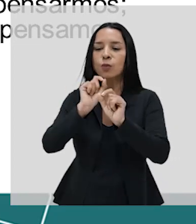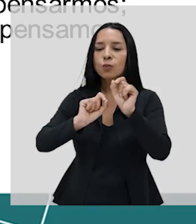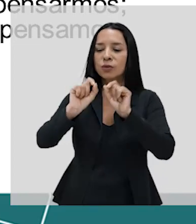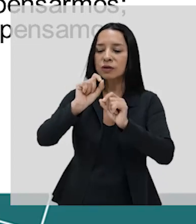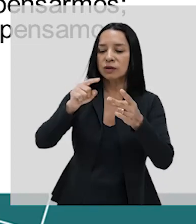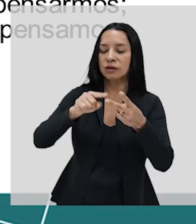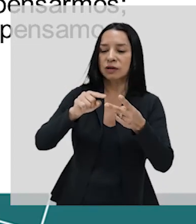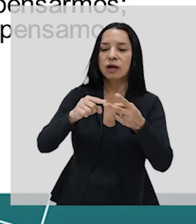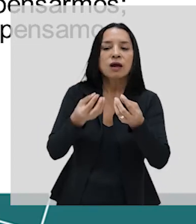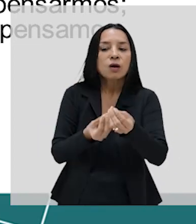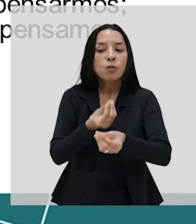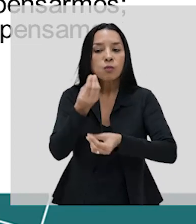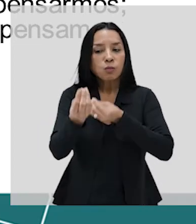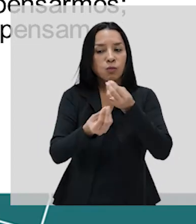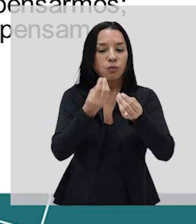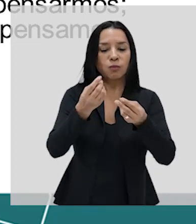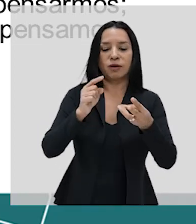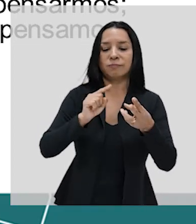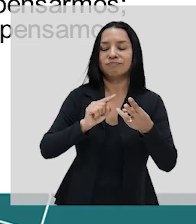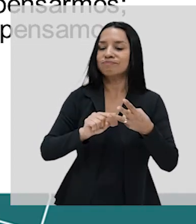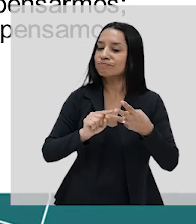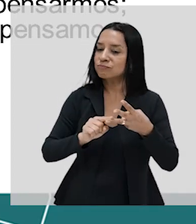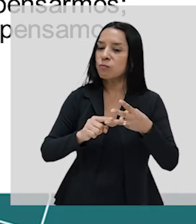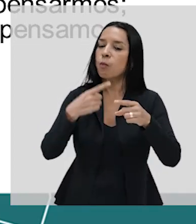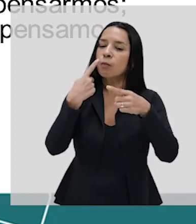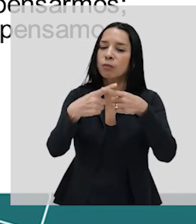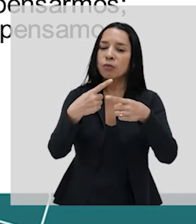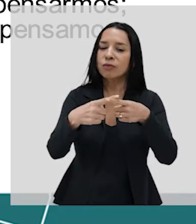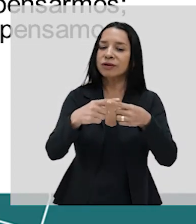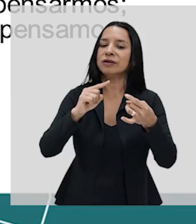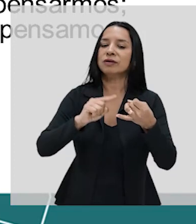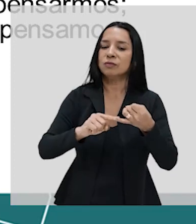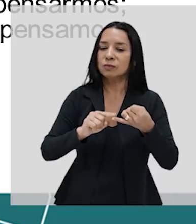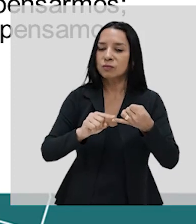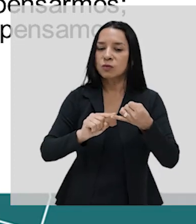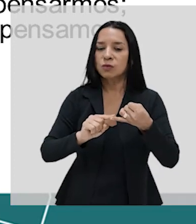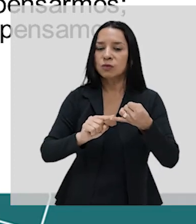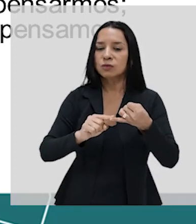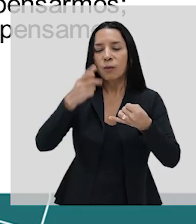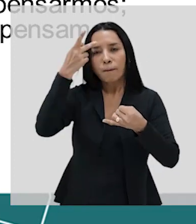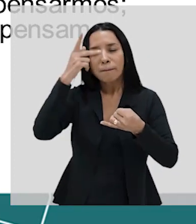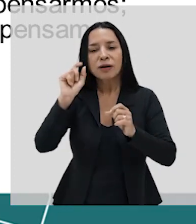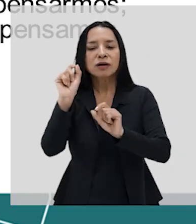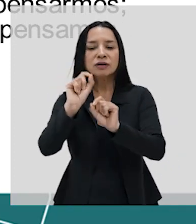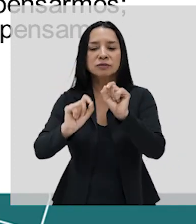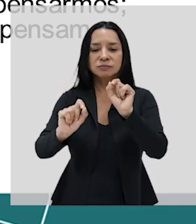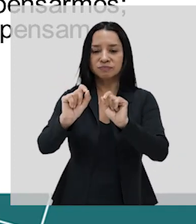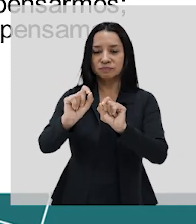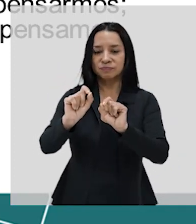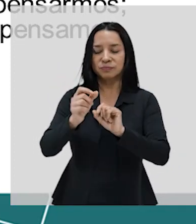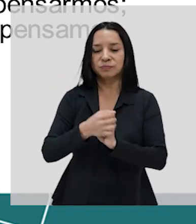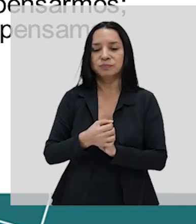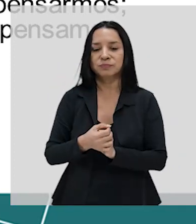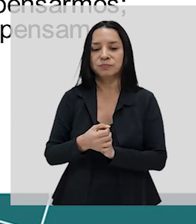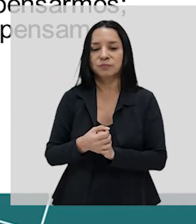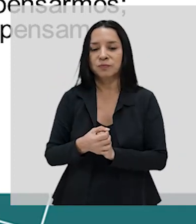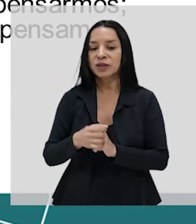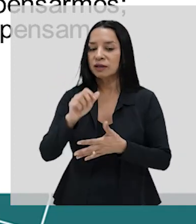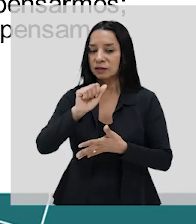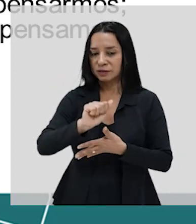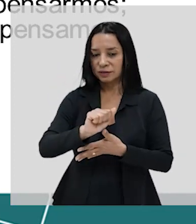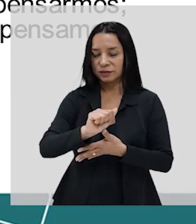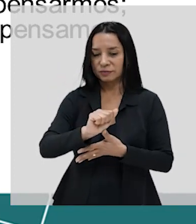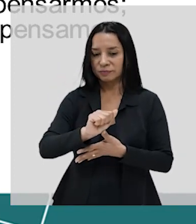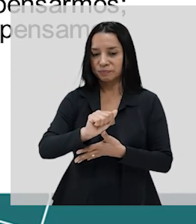Primeiro, a essência, a significação da origem e a finalidade das coisas. Olha só que coisa interessante.